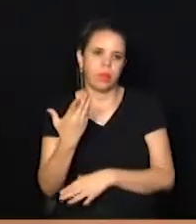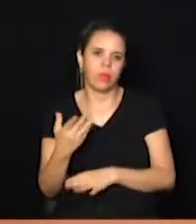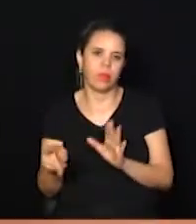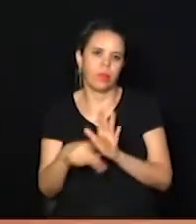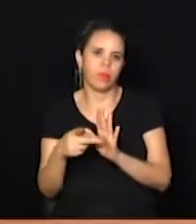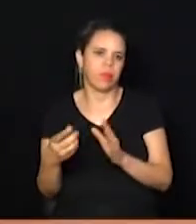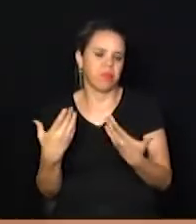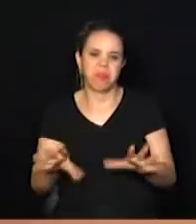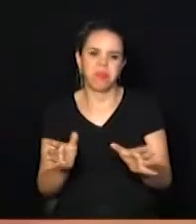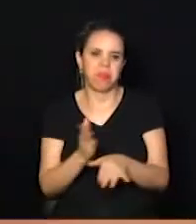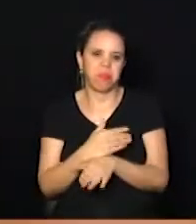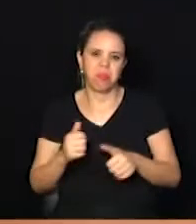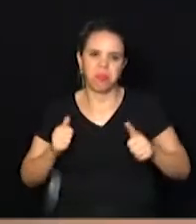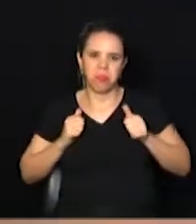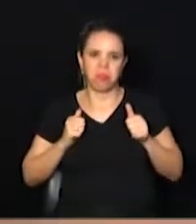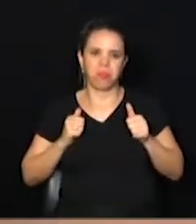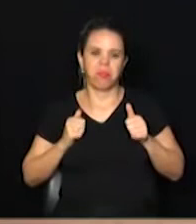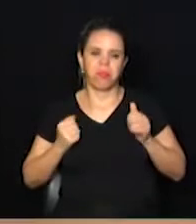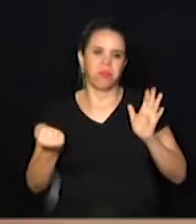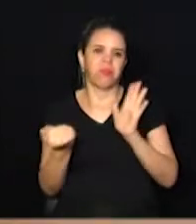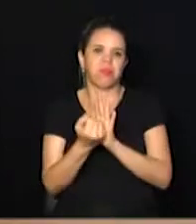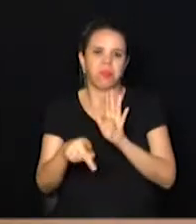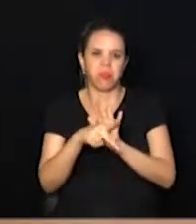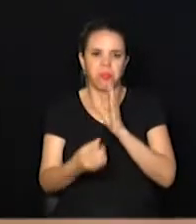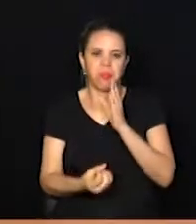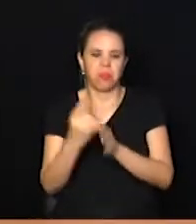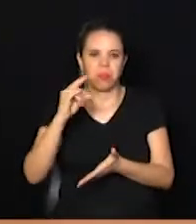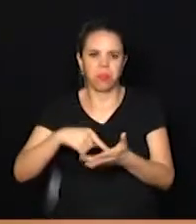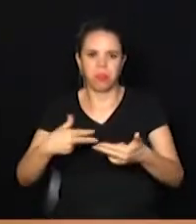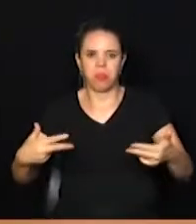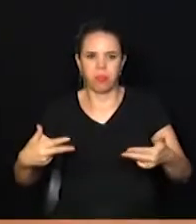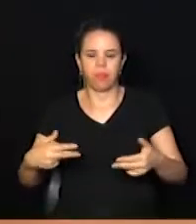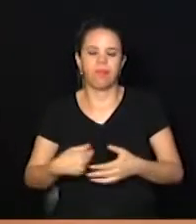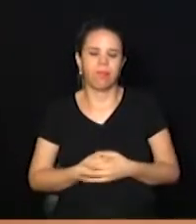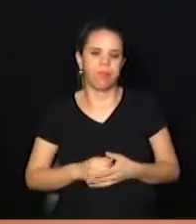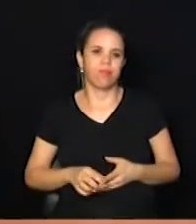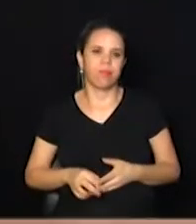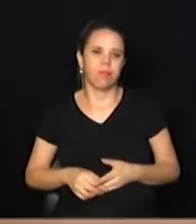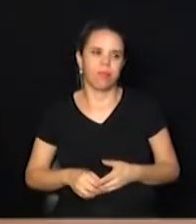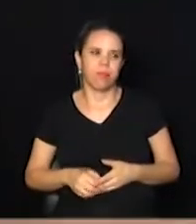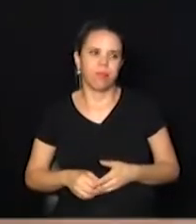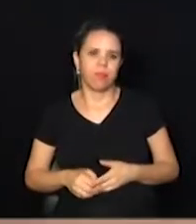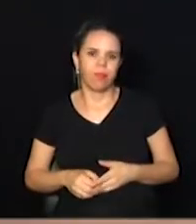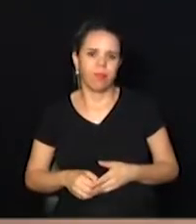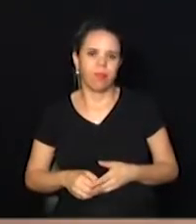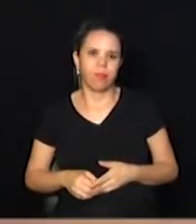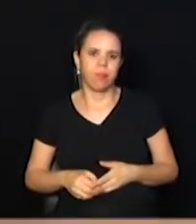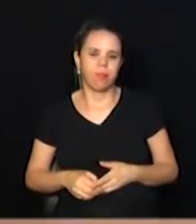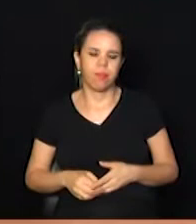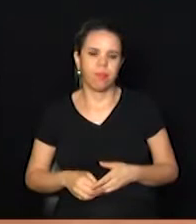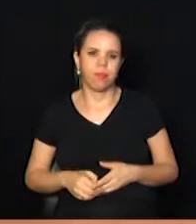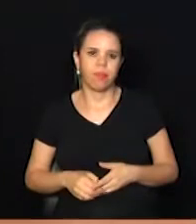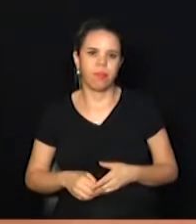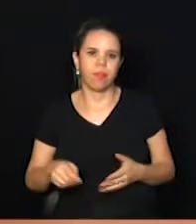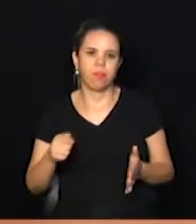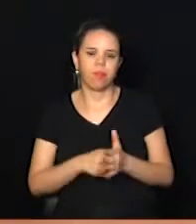não quer nem saber, né, de tombamento, porque isso traz diversas consequências. Então, o Toninho realmente ele